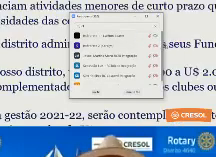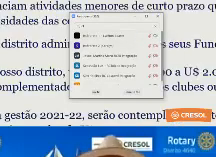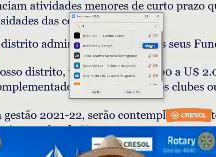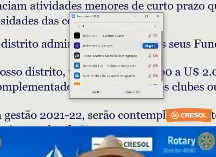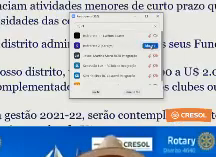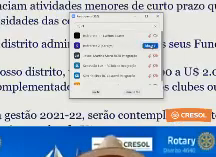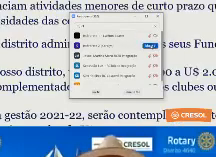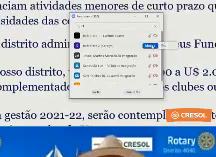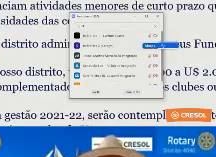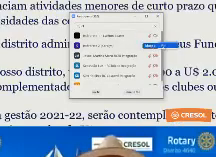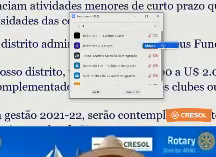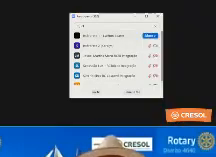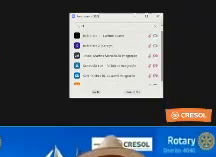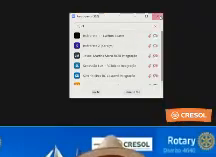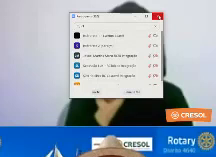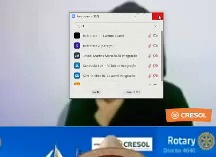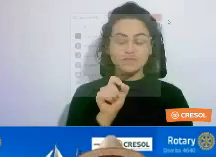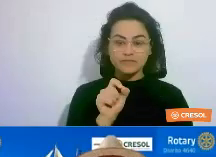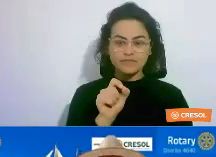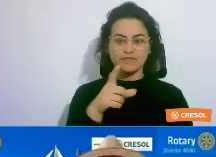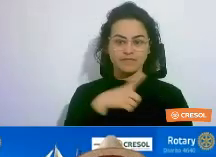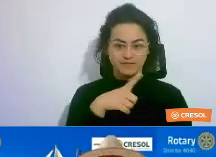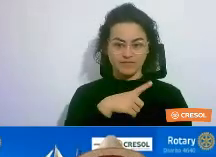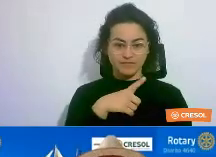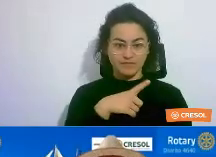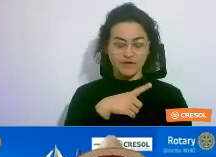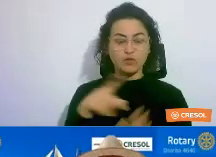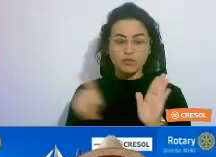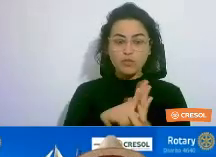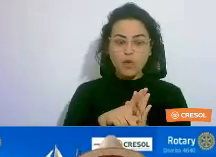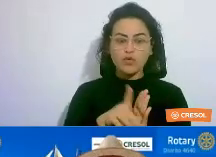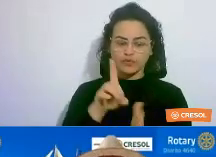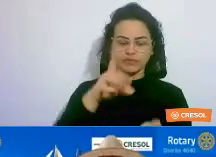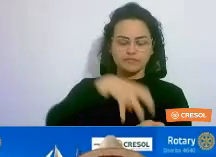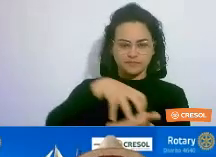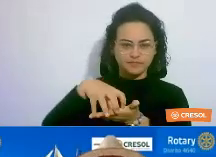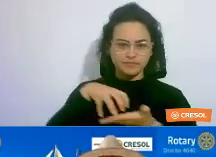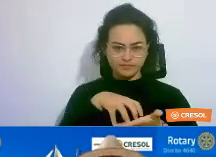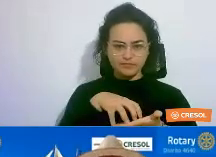Primeiro, então, nós vamos falar um pouquinho sobre os subsídios distritais.